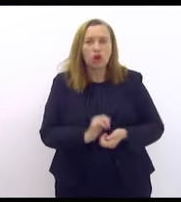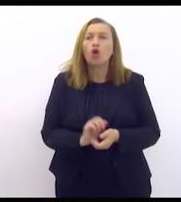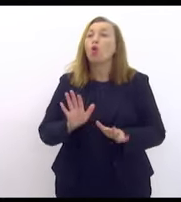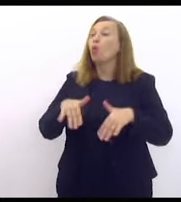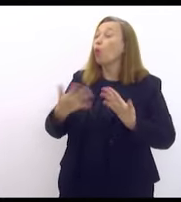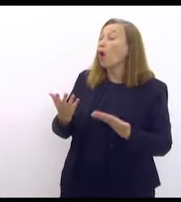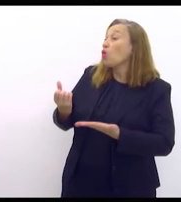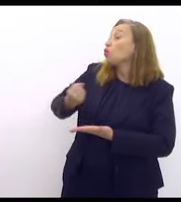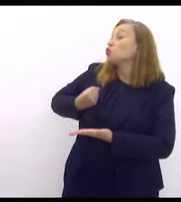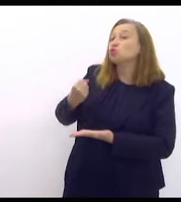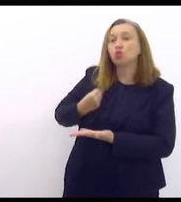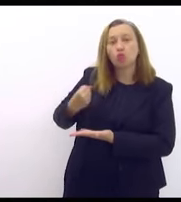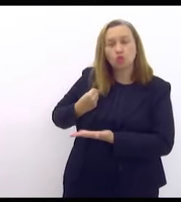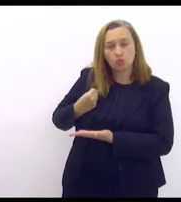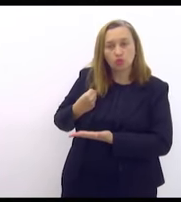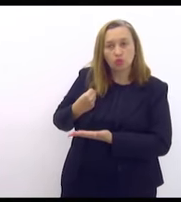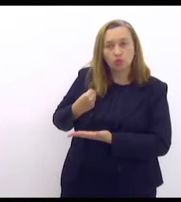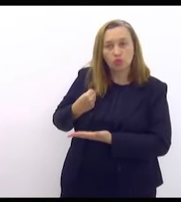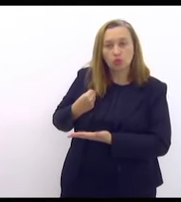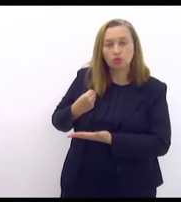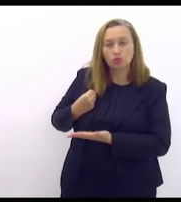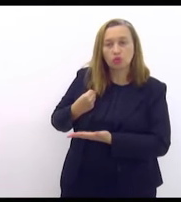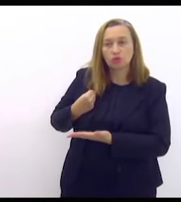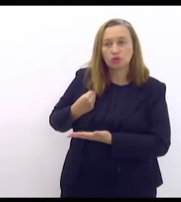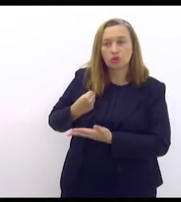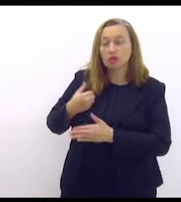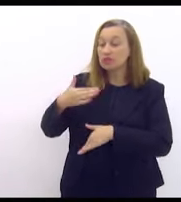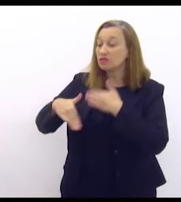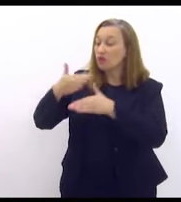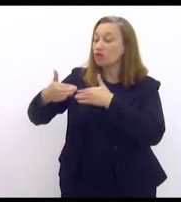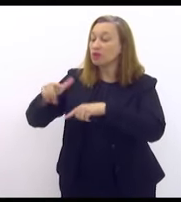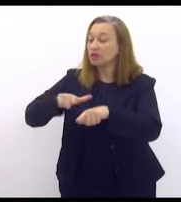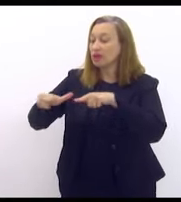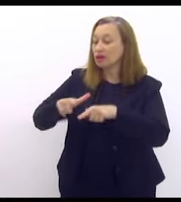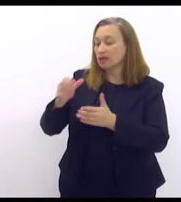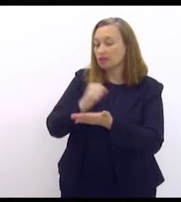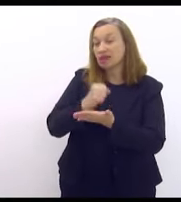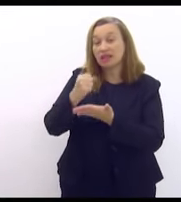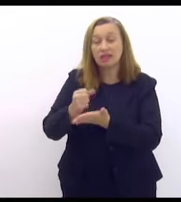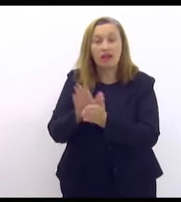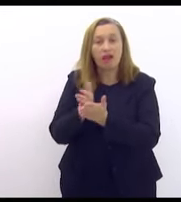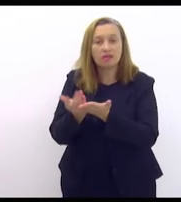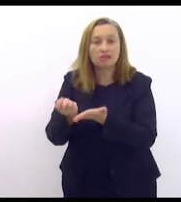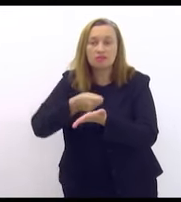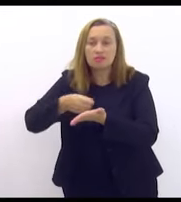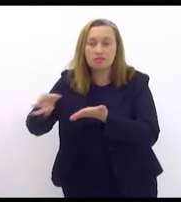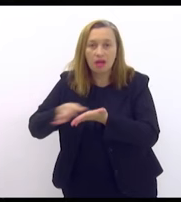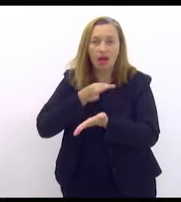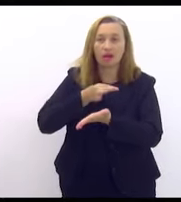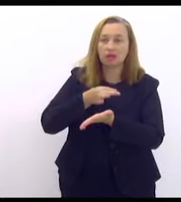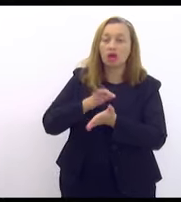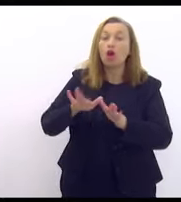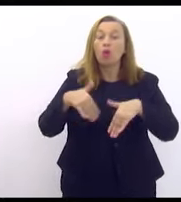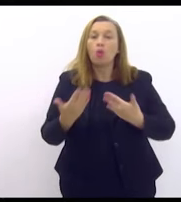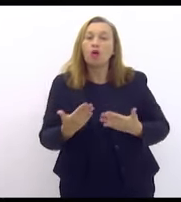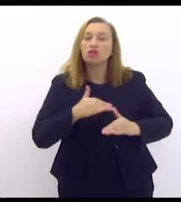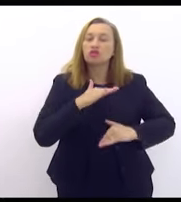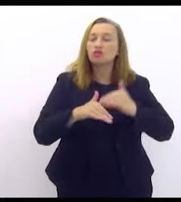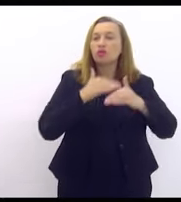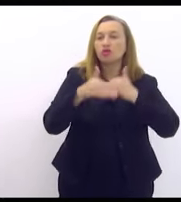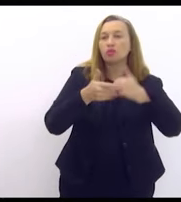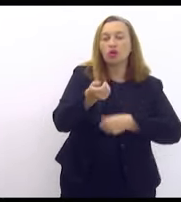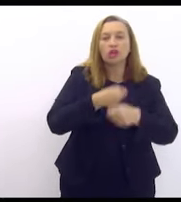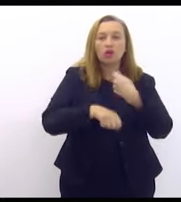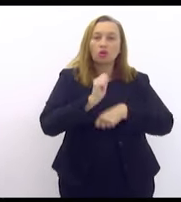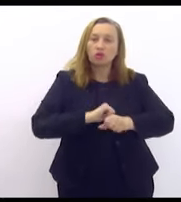número de geração de empregos com carteira assinada? Qual foi o desenvolvimento econômico sustentável que aquela